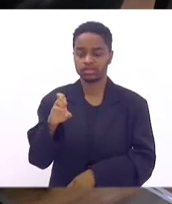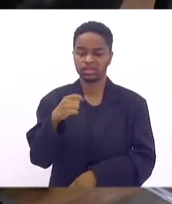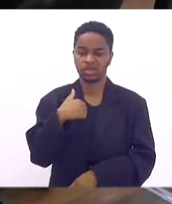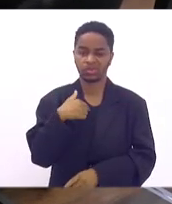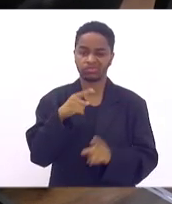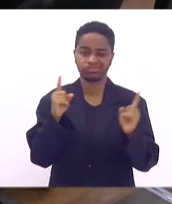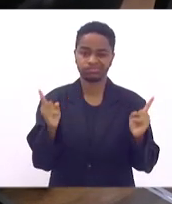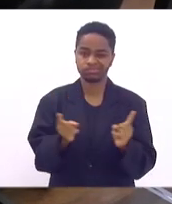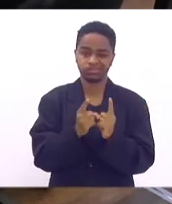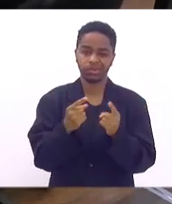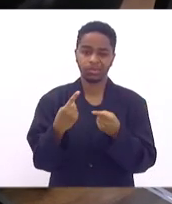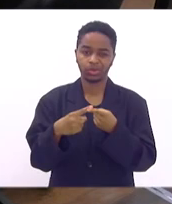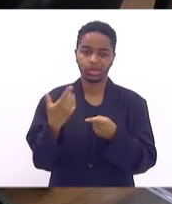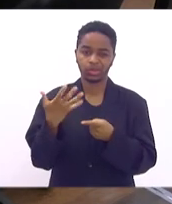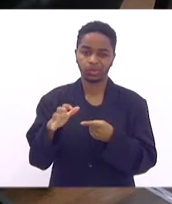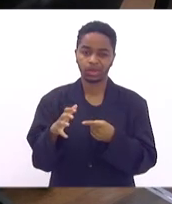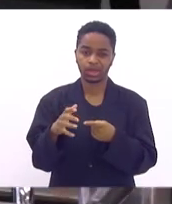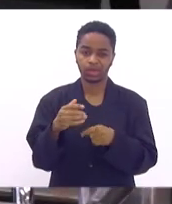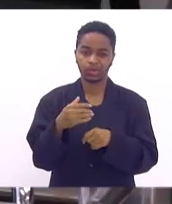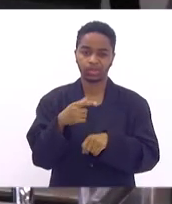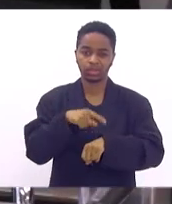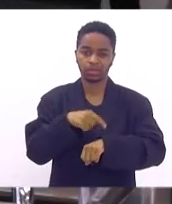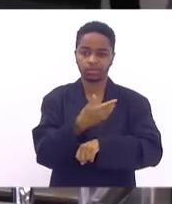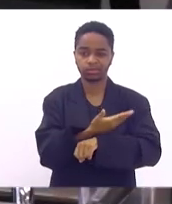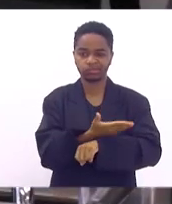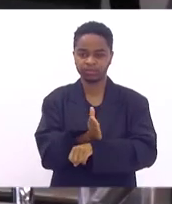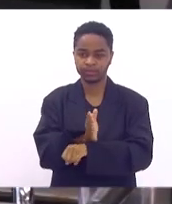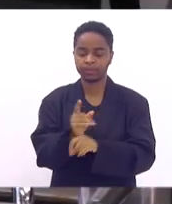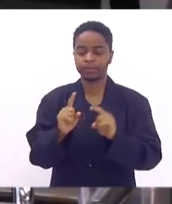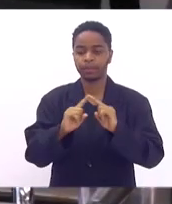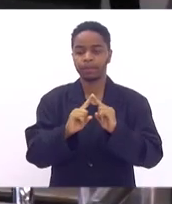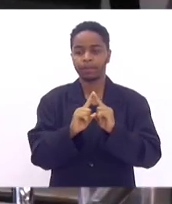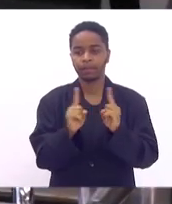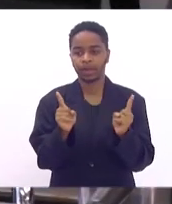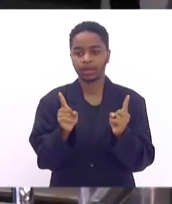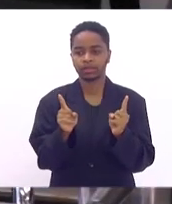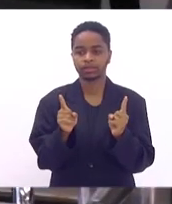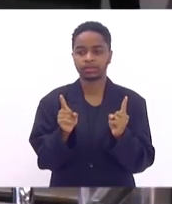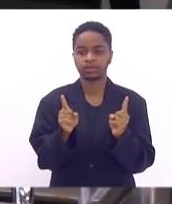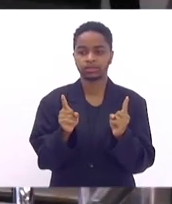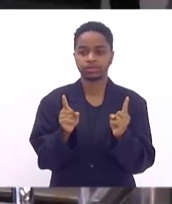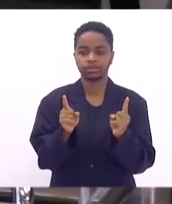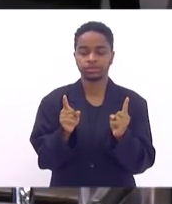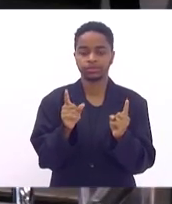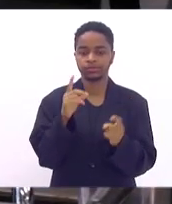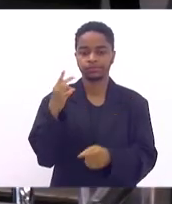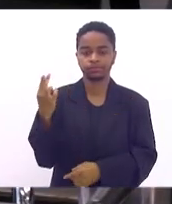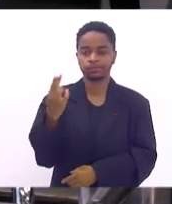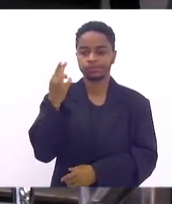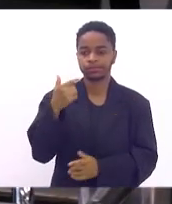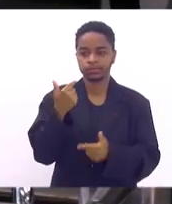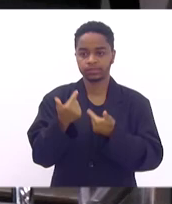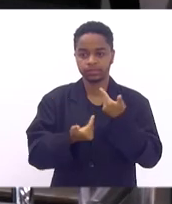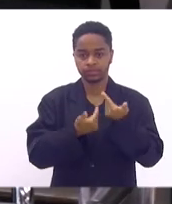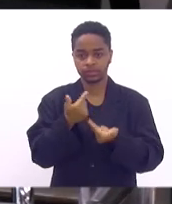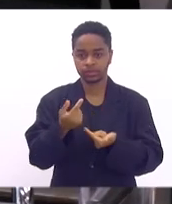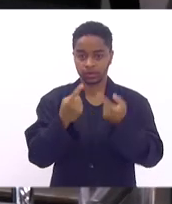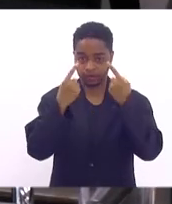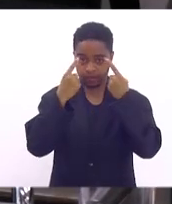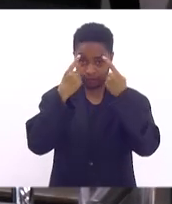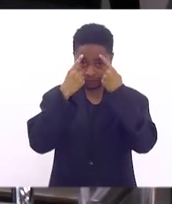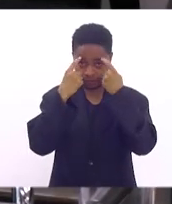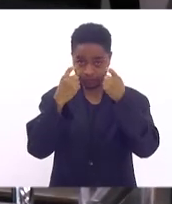não sobrepor aqui o tempo das minhas colegas de mesa, mas é impossível trabalhar a violência de